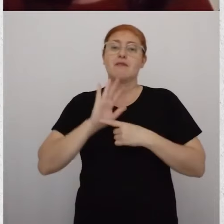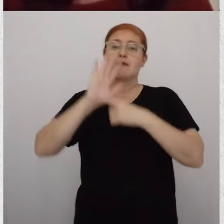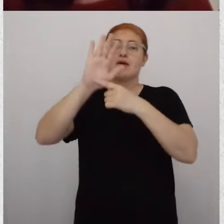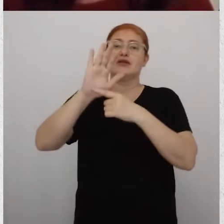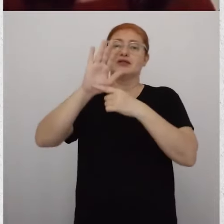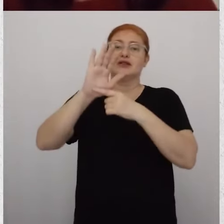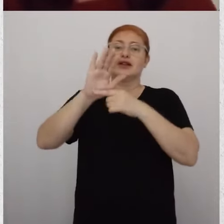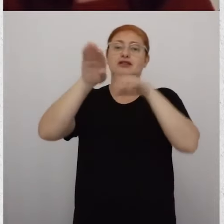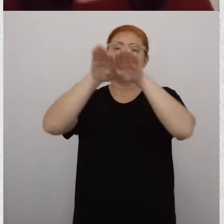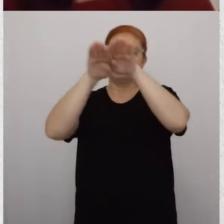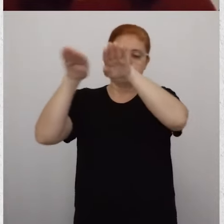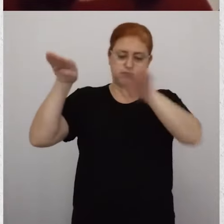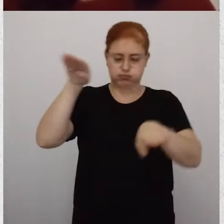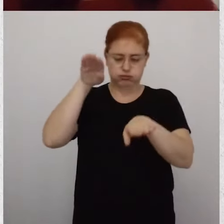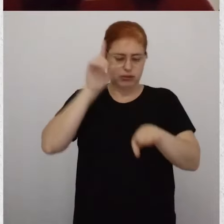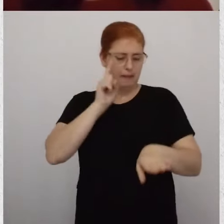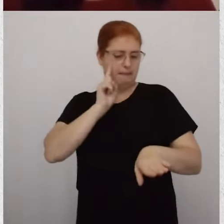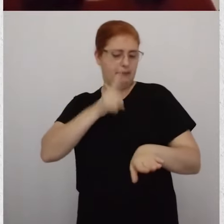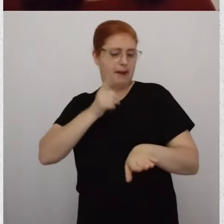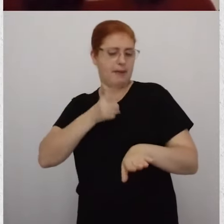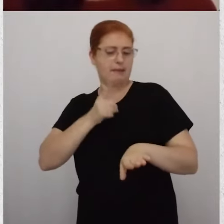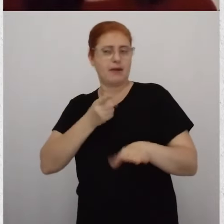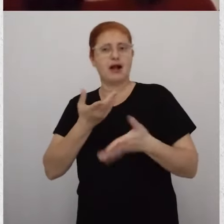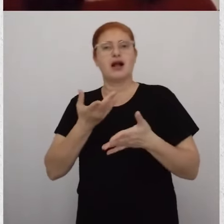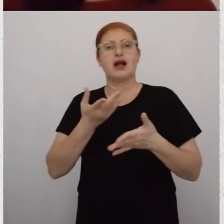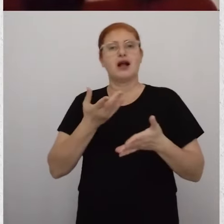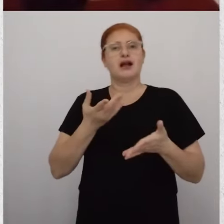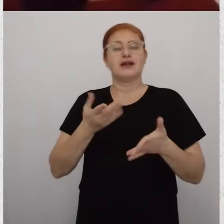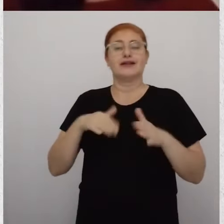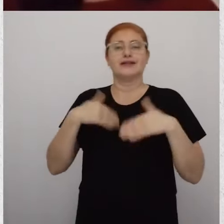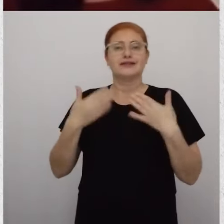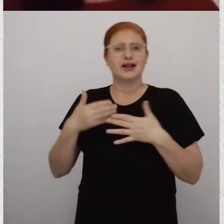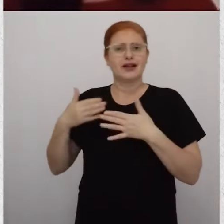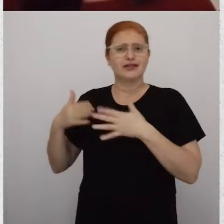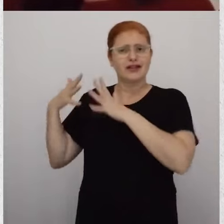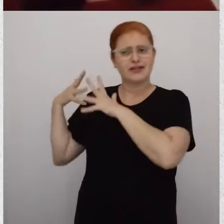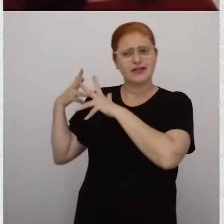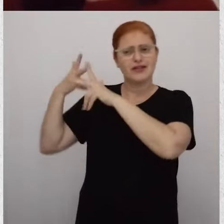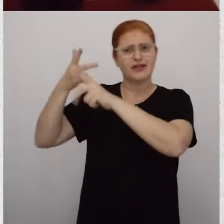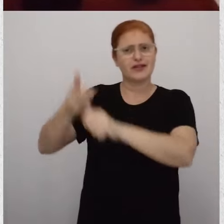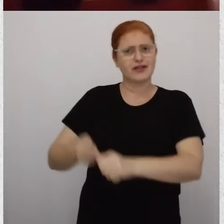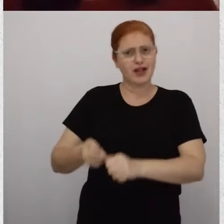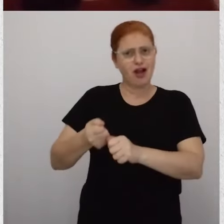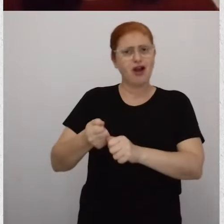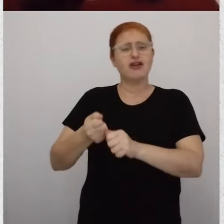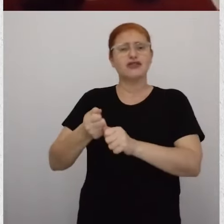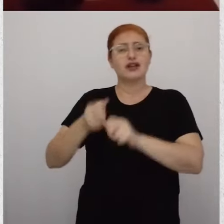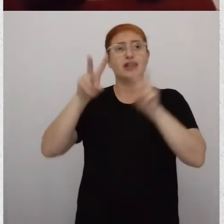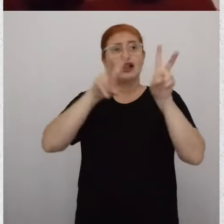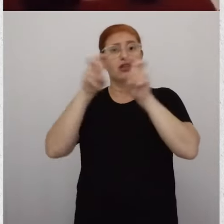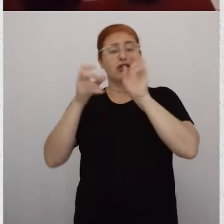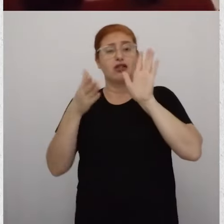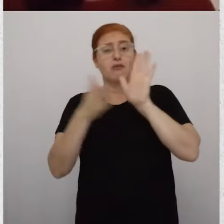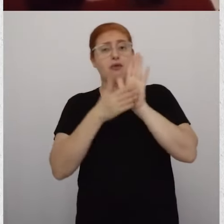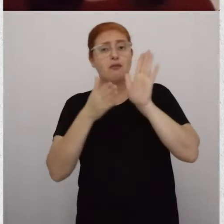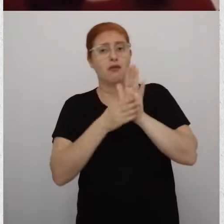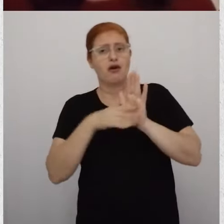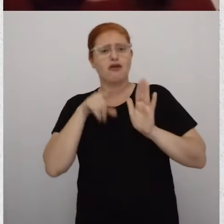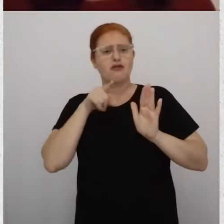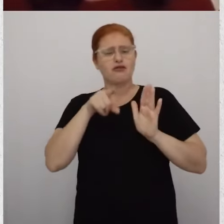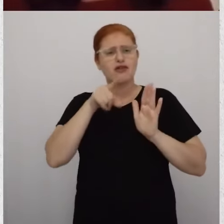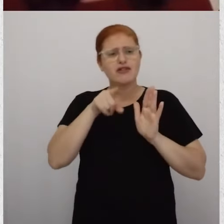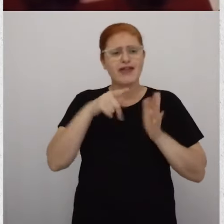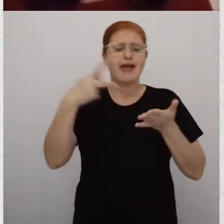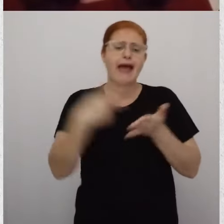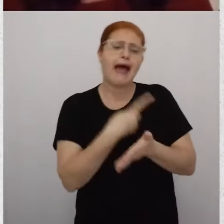baixo, né? Então, tipo, rever criticamente a Sim, sua trajetória de acordo com esse horizonte, e de acordo com esse horizonte você está errado